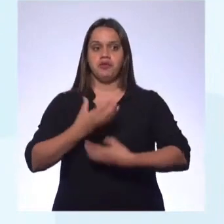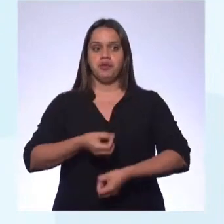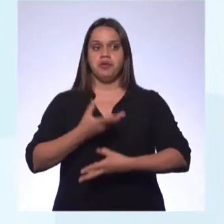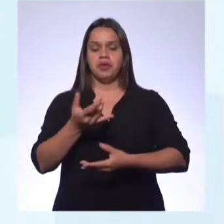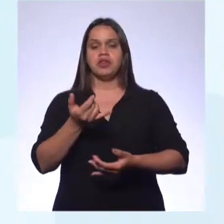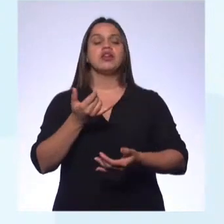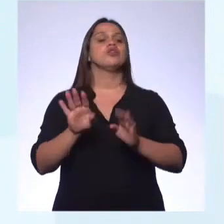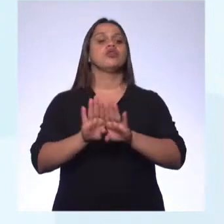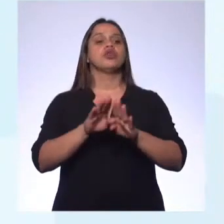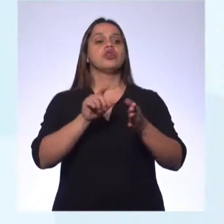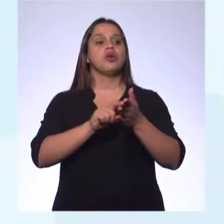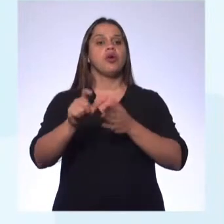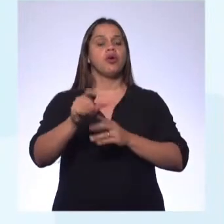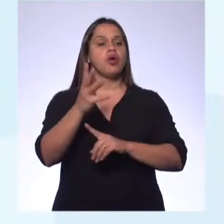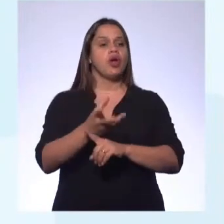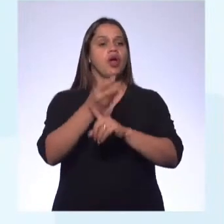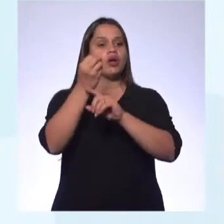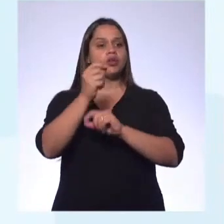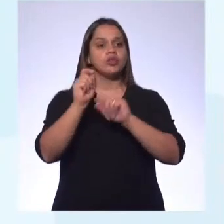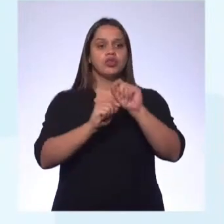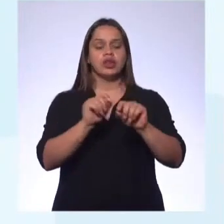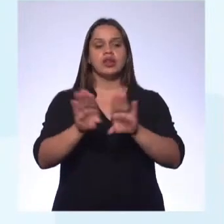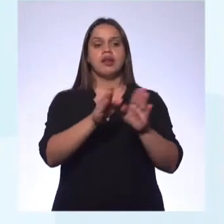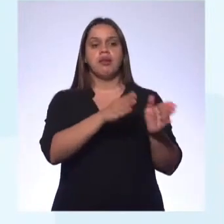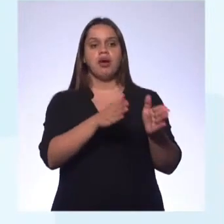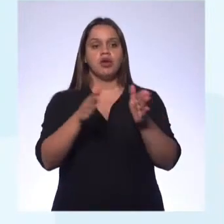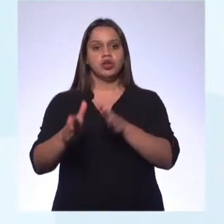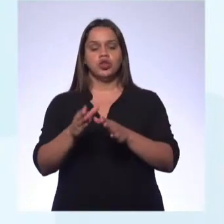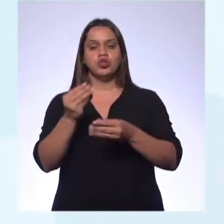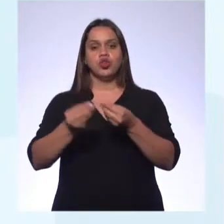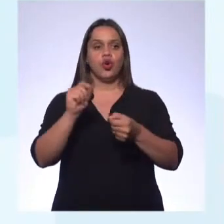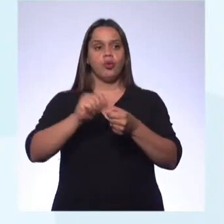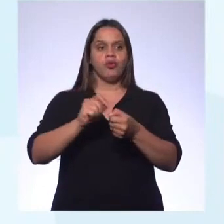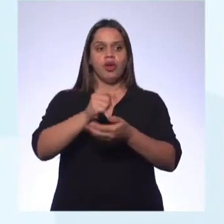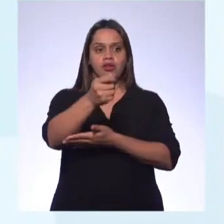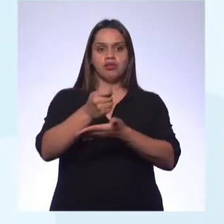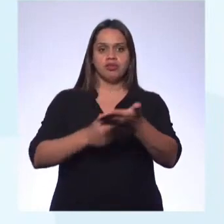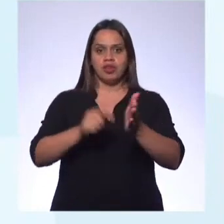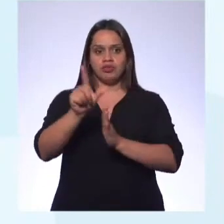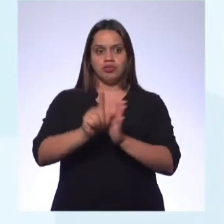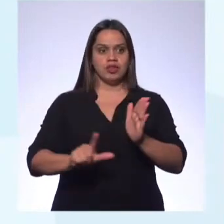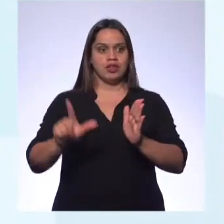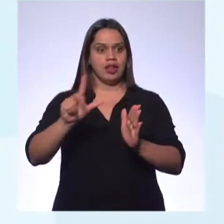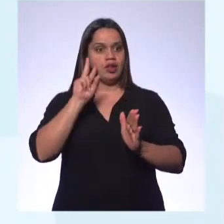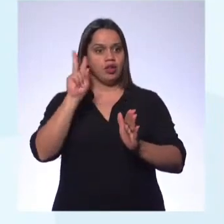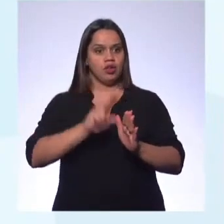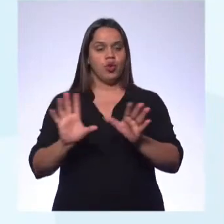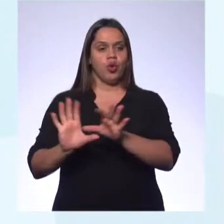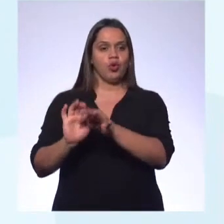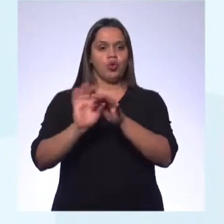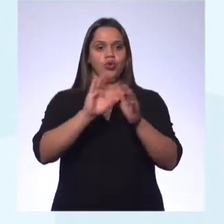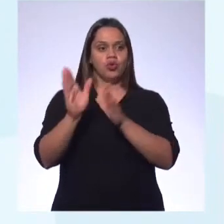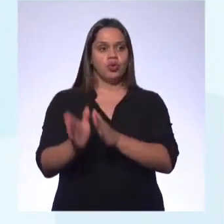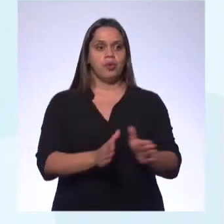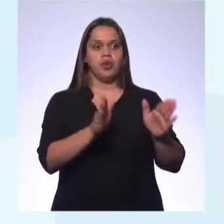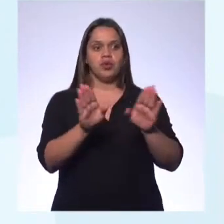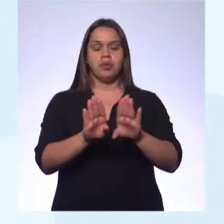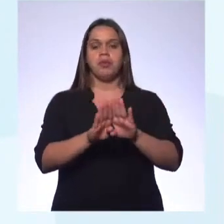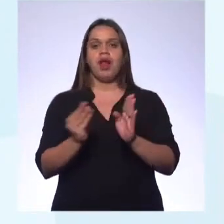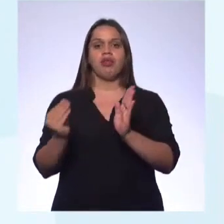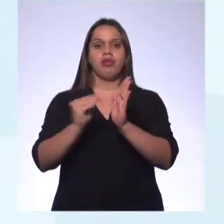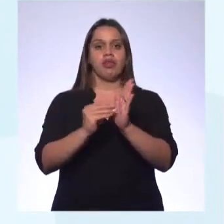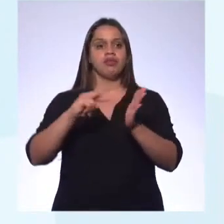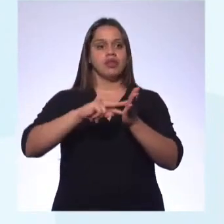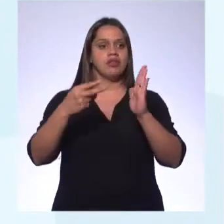sobre concepções artísticas e procedimentos de construção do texto literário com os contextos de produção,